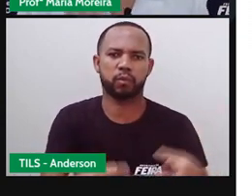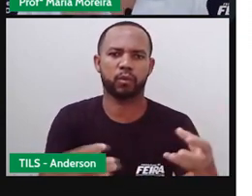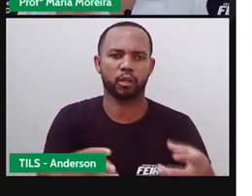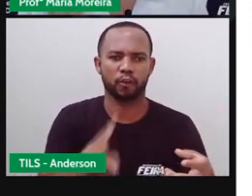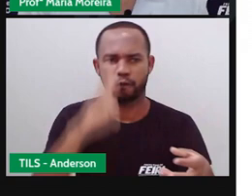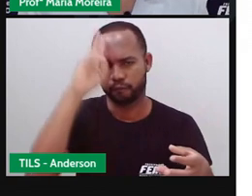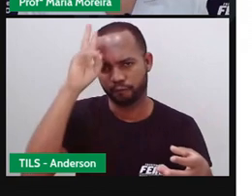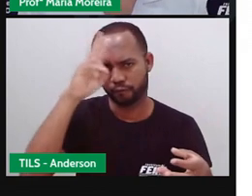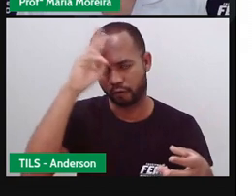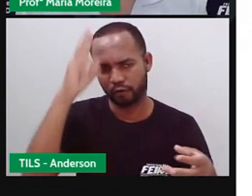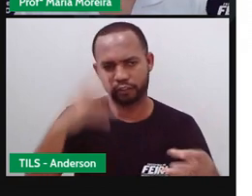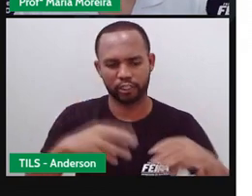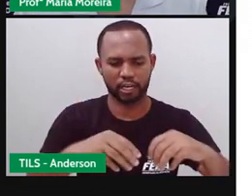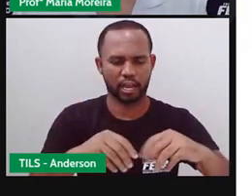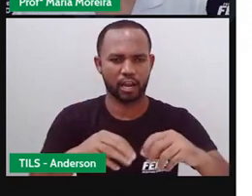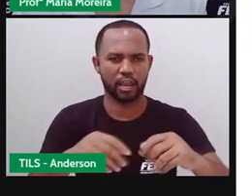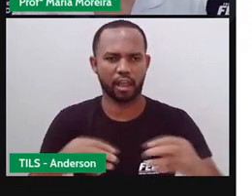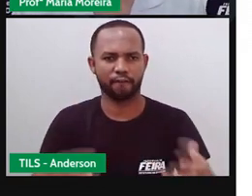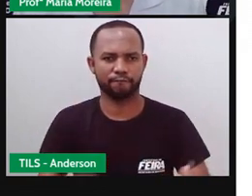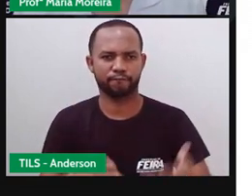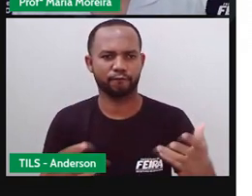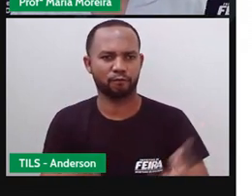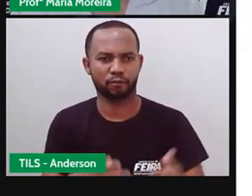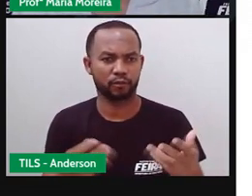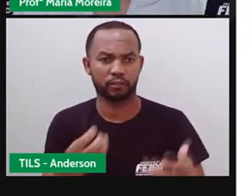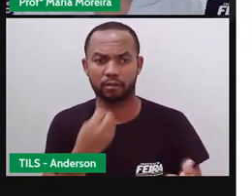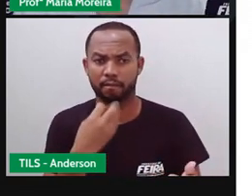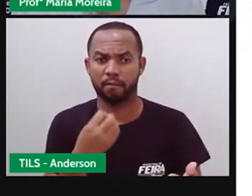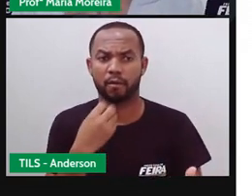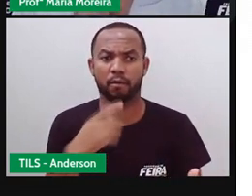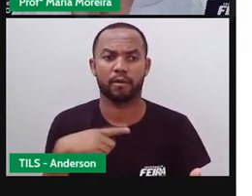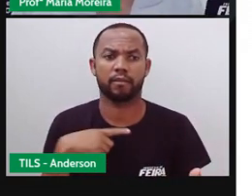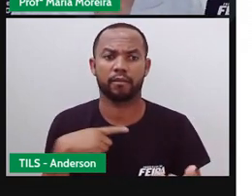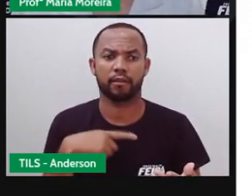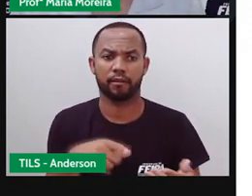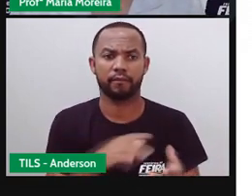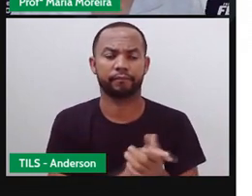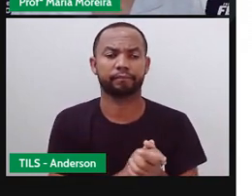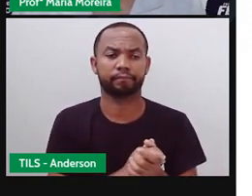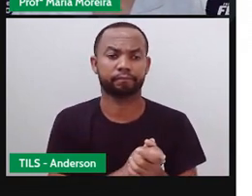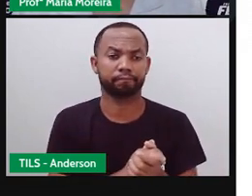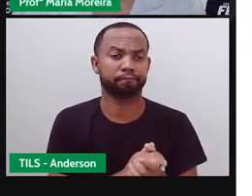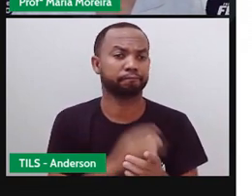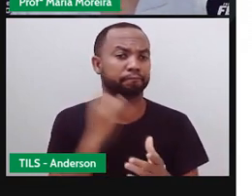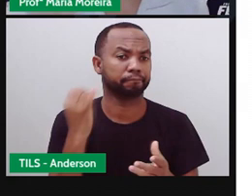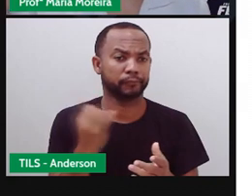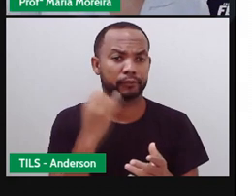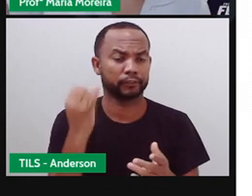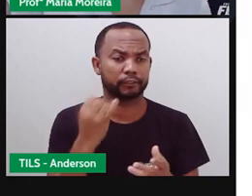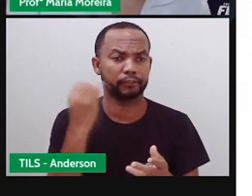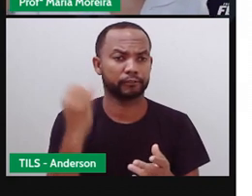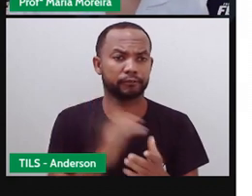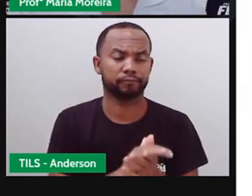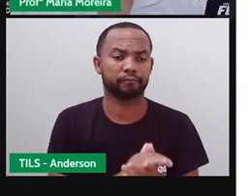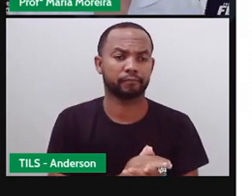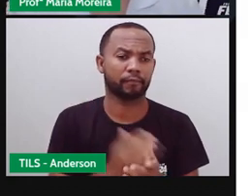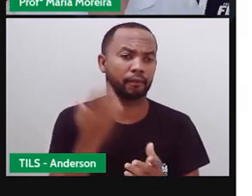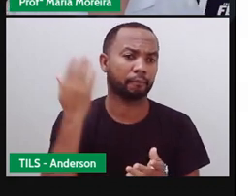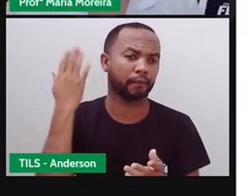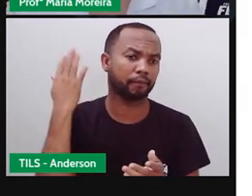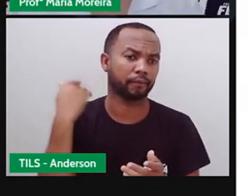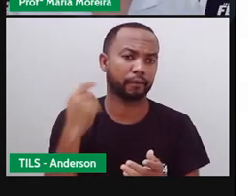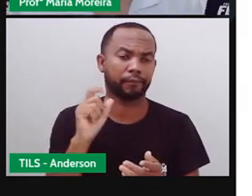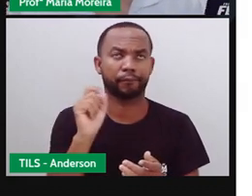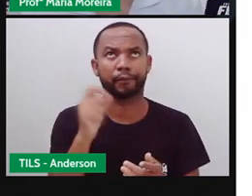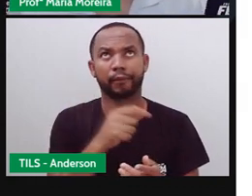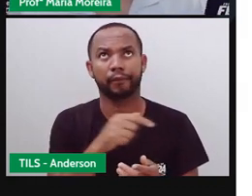é isso o solo fértil um solo rico em nutrientes Isso aí foi uma das primeiras aulas a gente só lá na